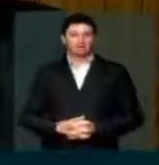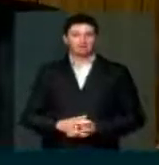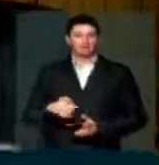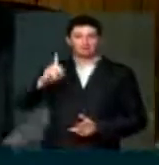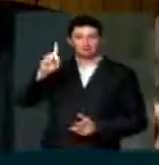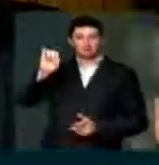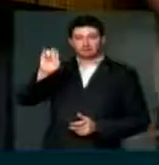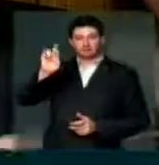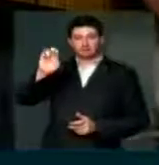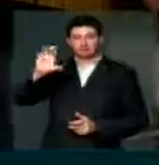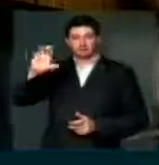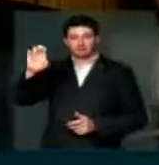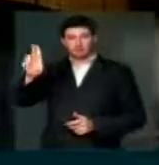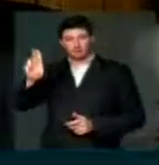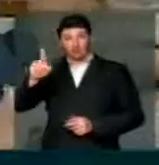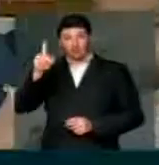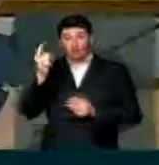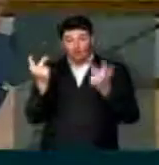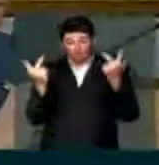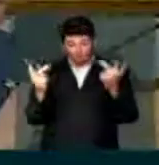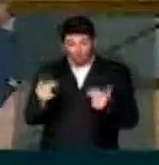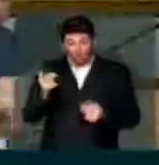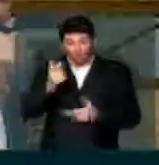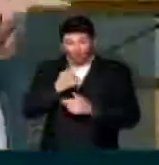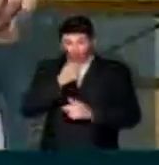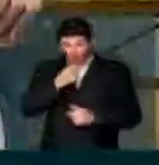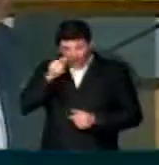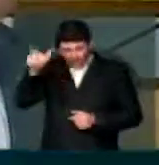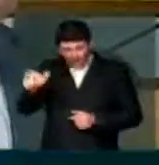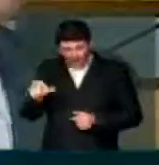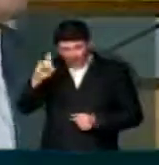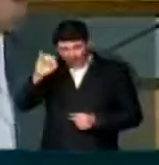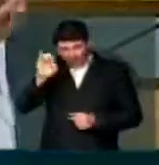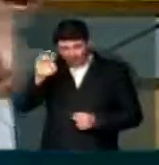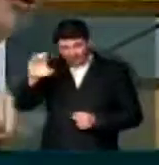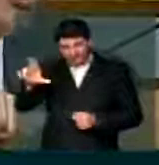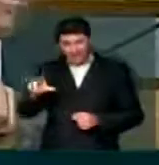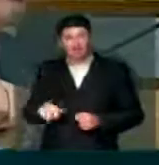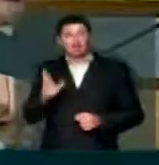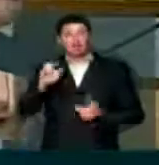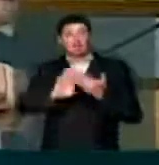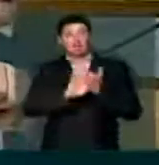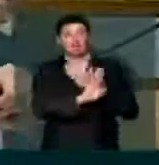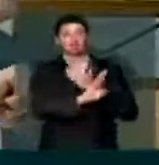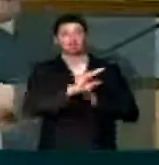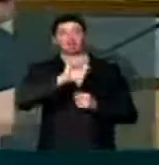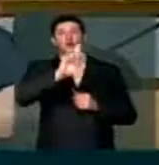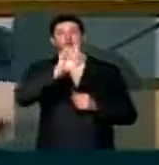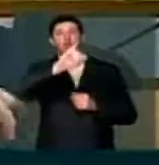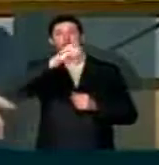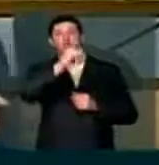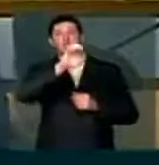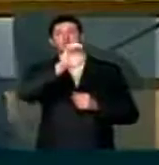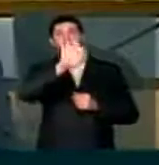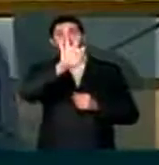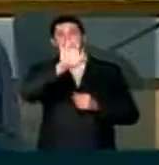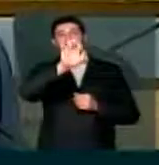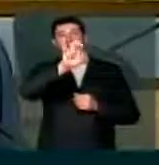José Dirceu é o mesmo homem que rompeu com Roberto Jefferson porque o